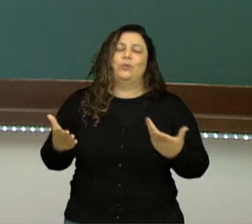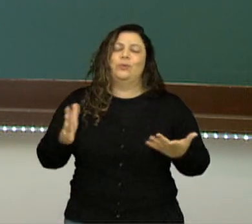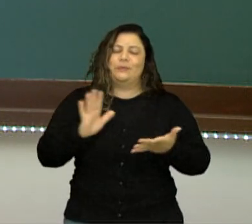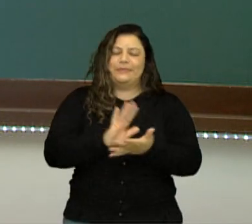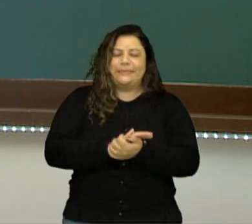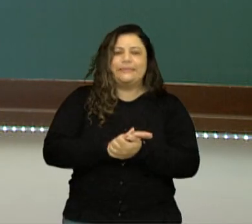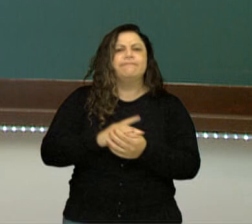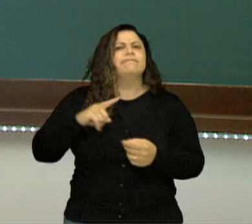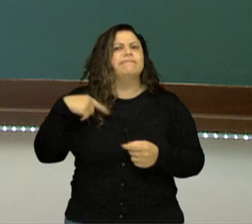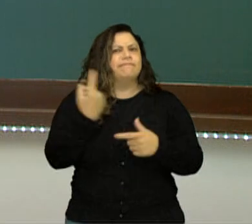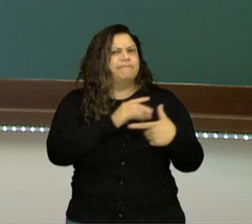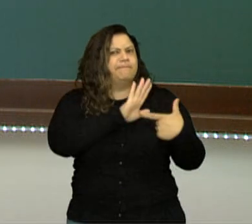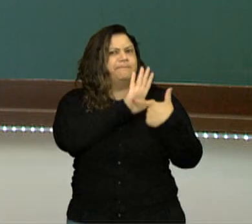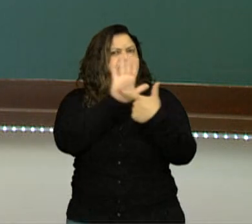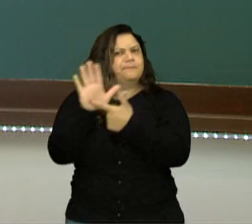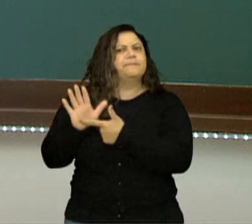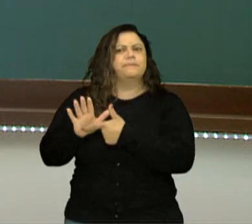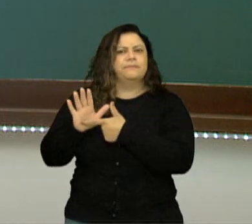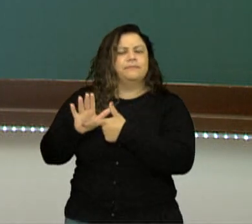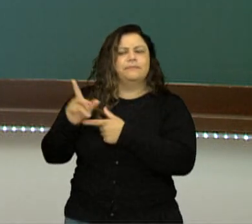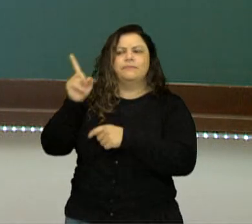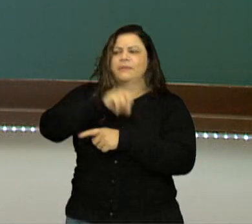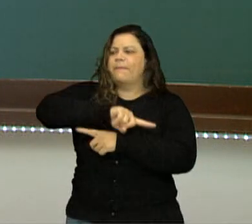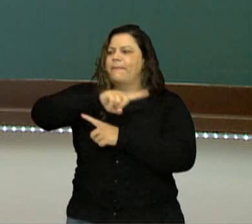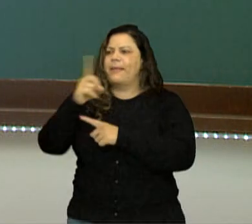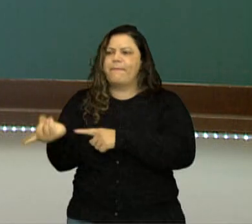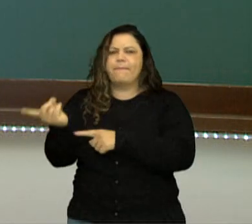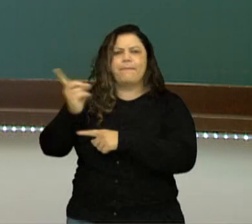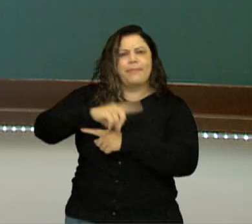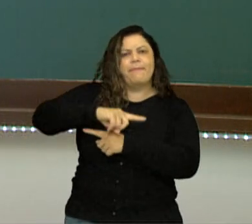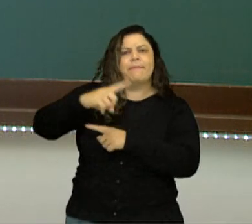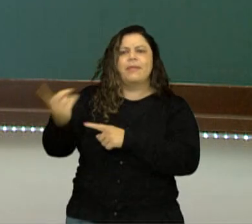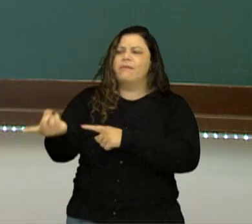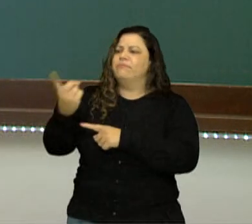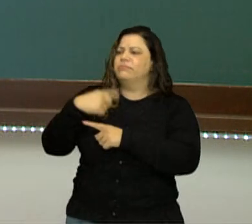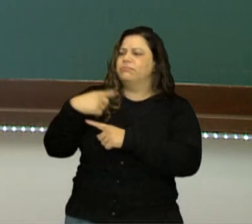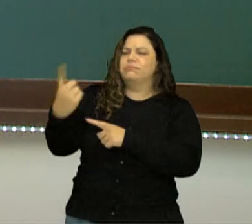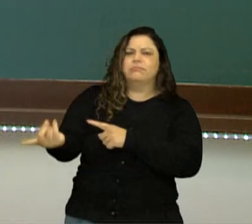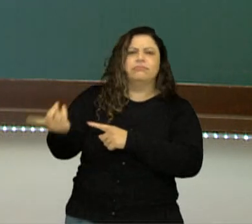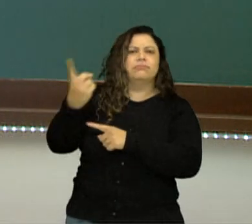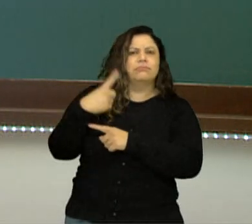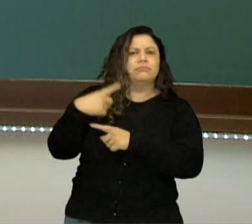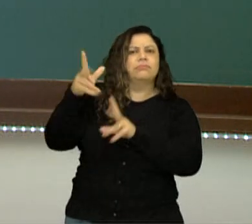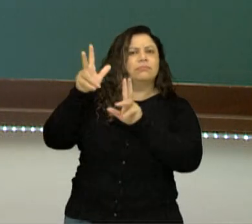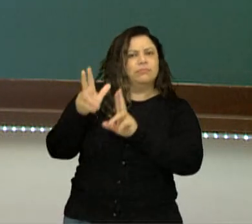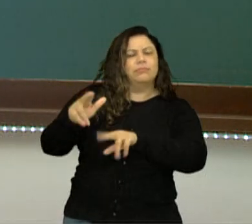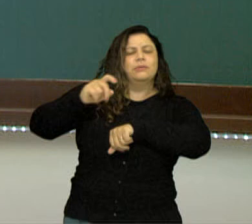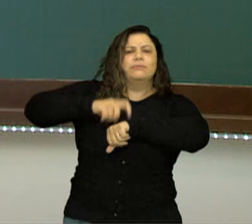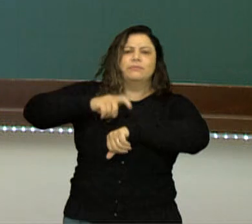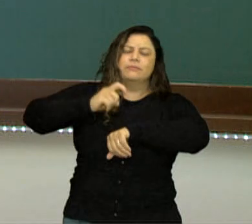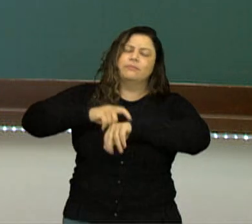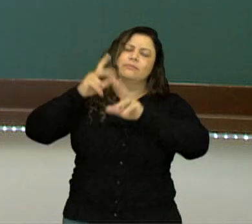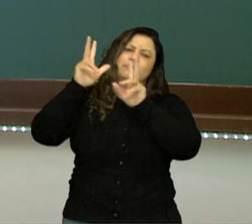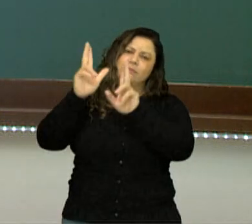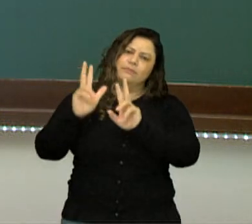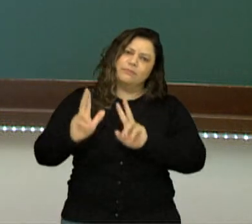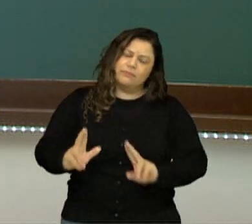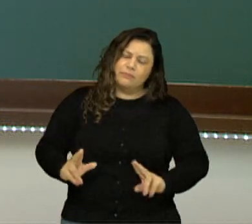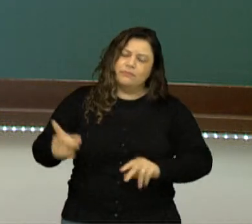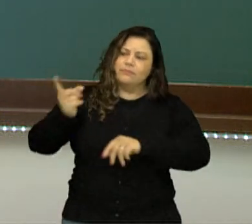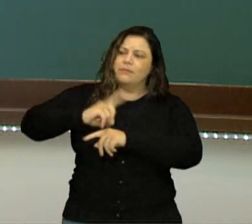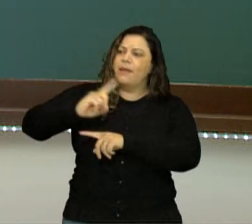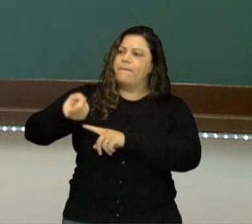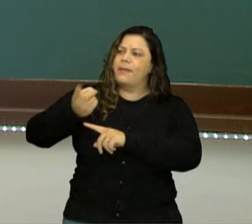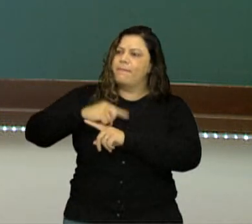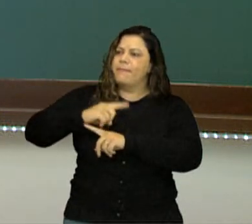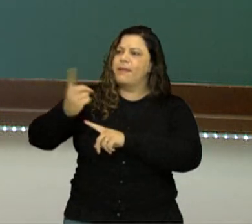sujeito ele faz e recebe a ação ao mesmo tempo. Então nós temos a voz reflexiva, em